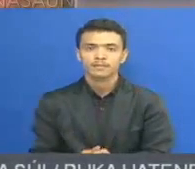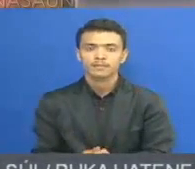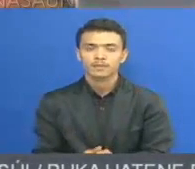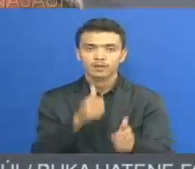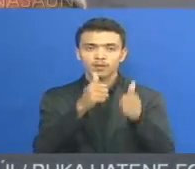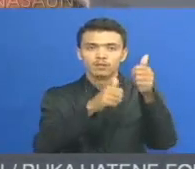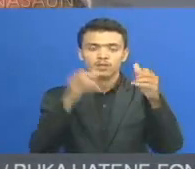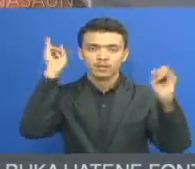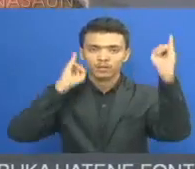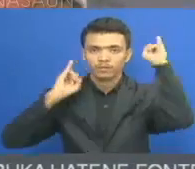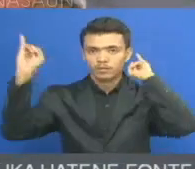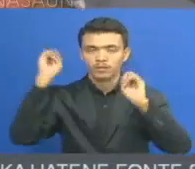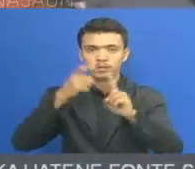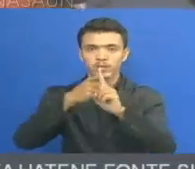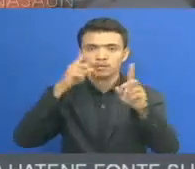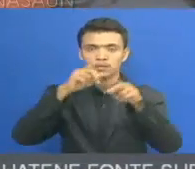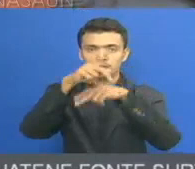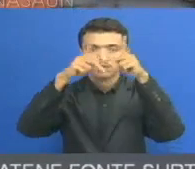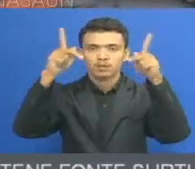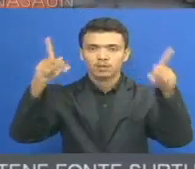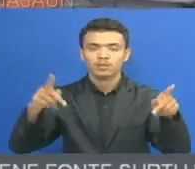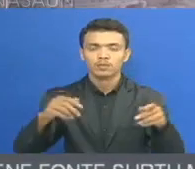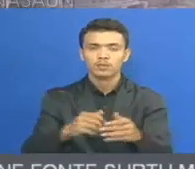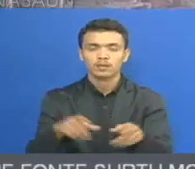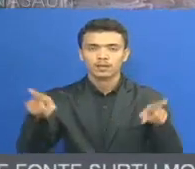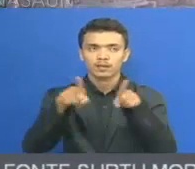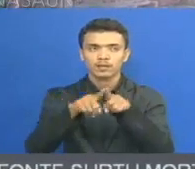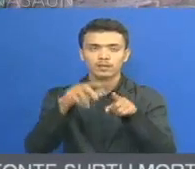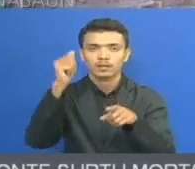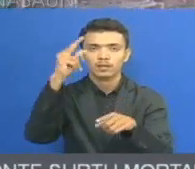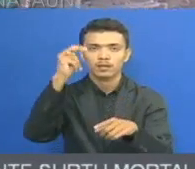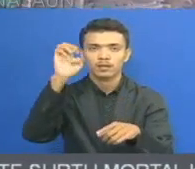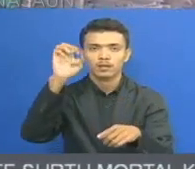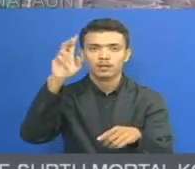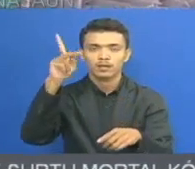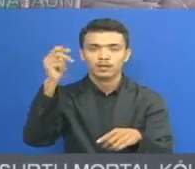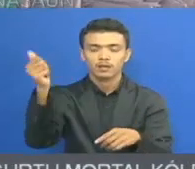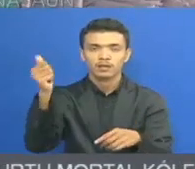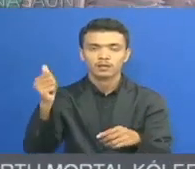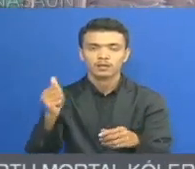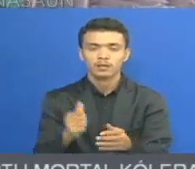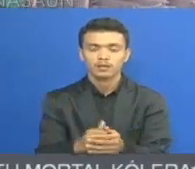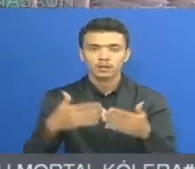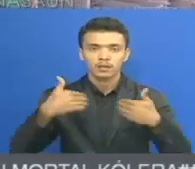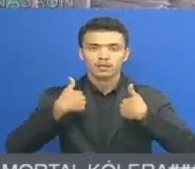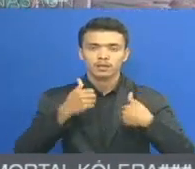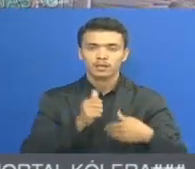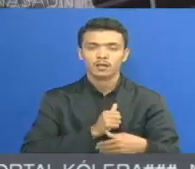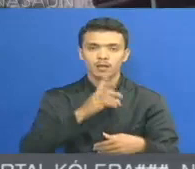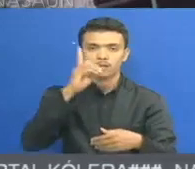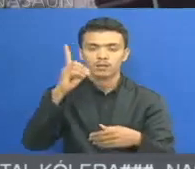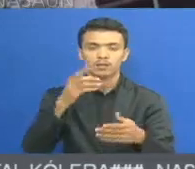Tura informação rusilosa, material construção, sira hanesan aneca construção, noloza migrase, e a área ao dia,